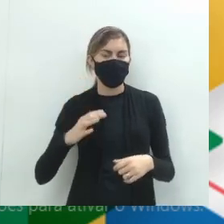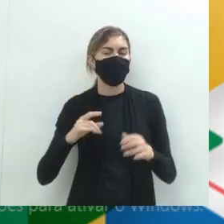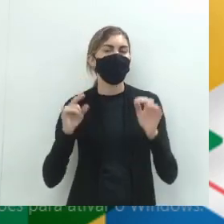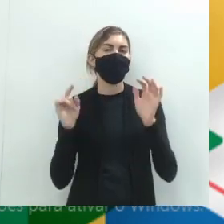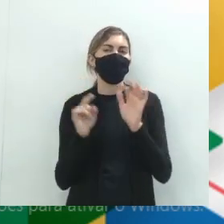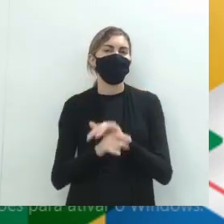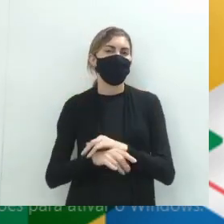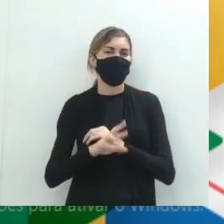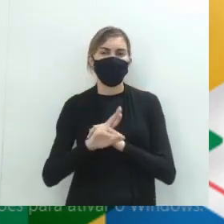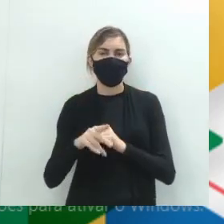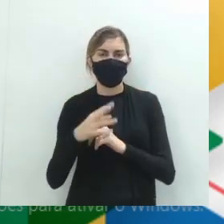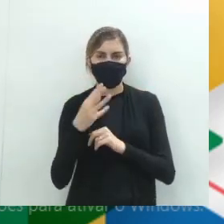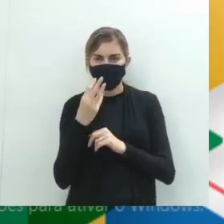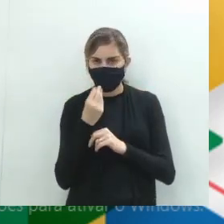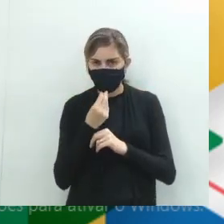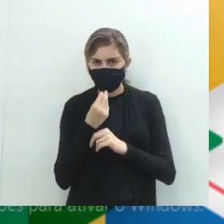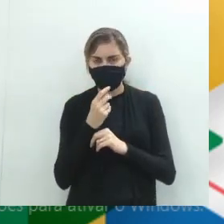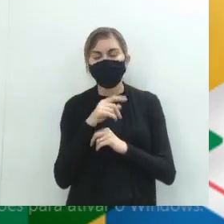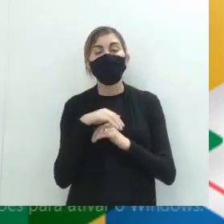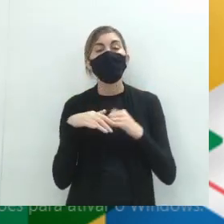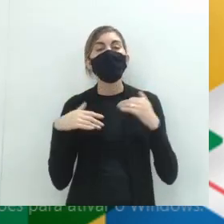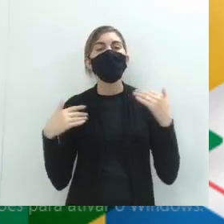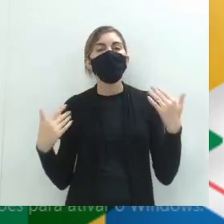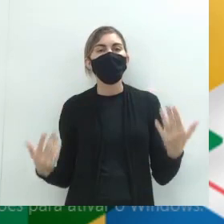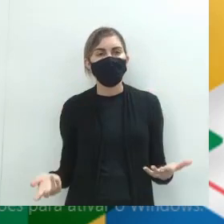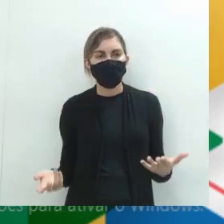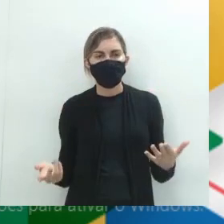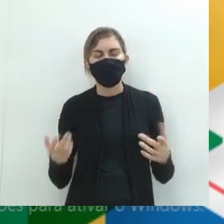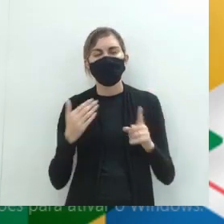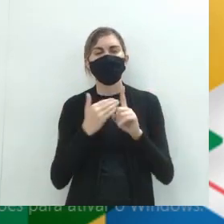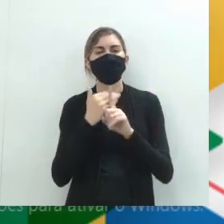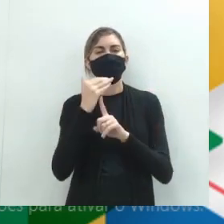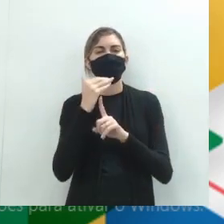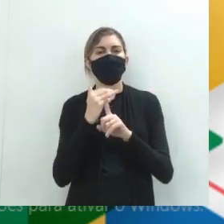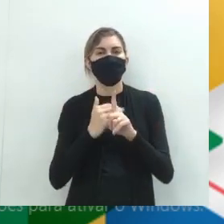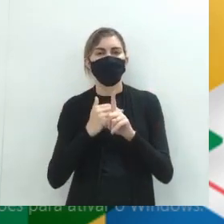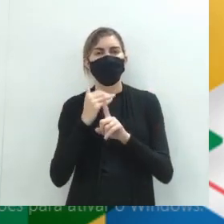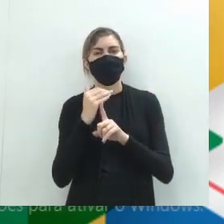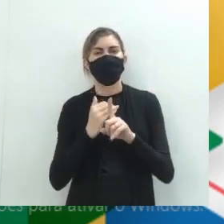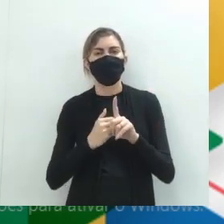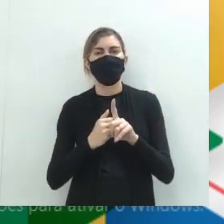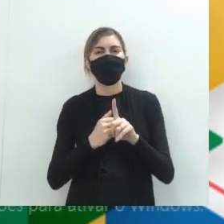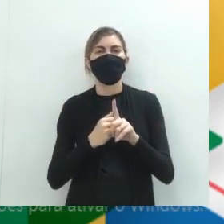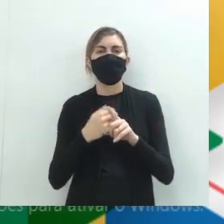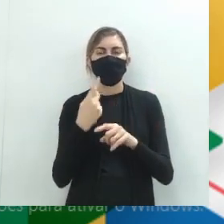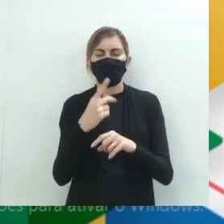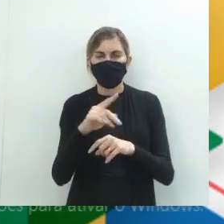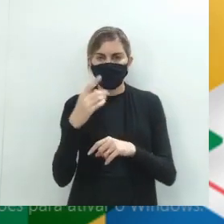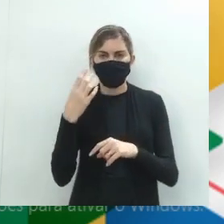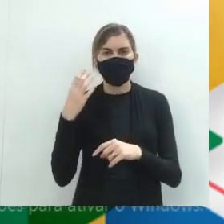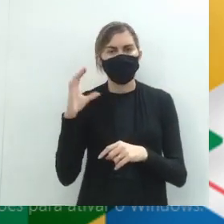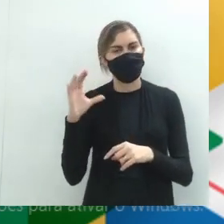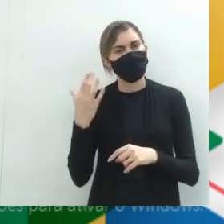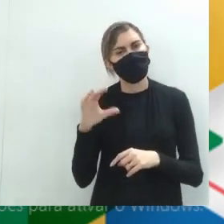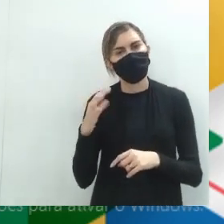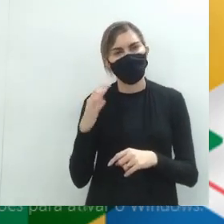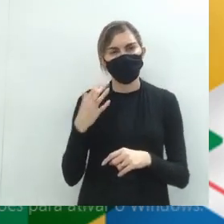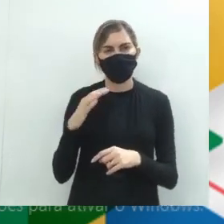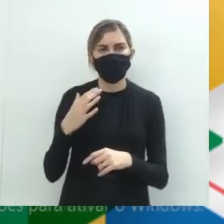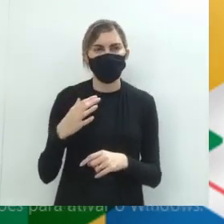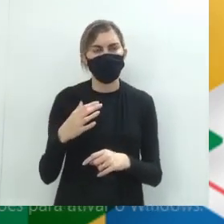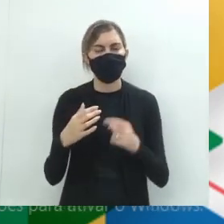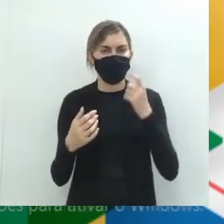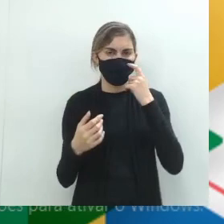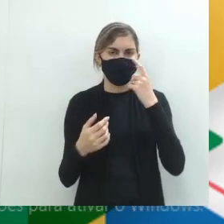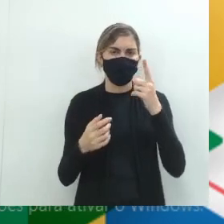pergunta que não quer calar: qual é a temperatura na escala Celsius?